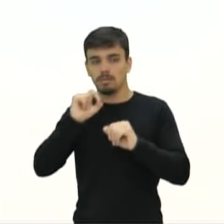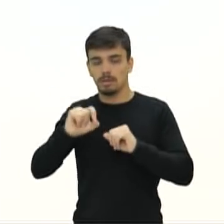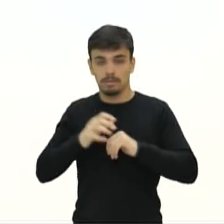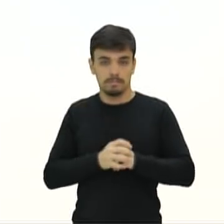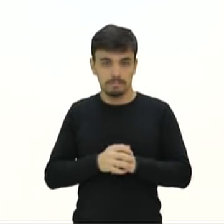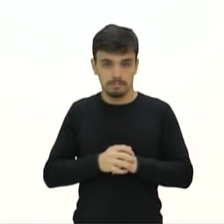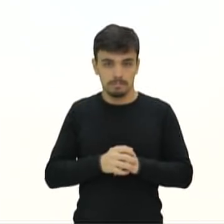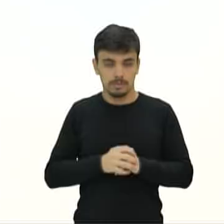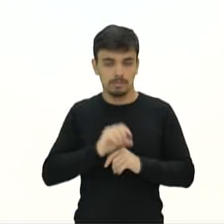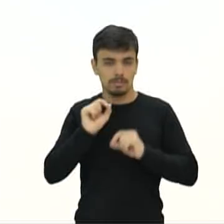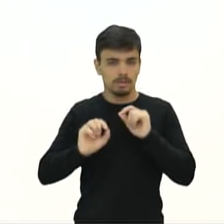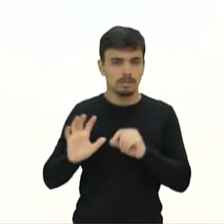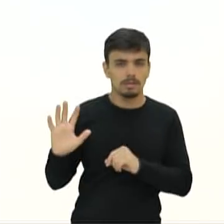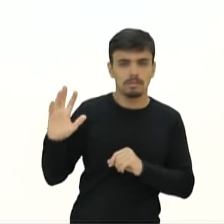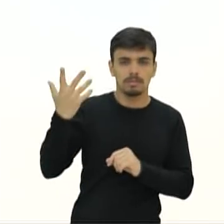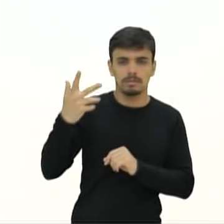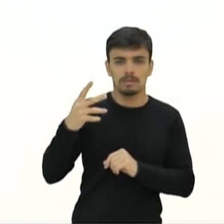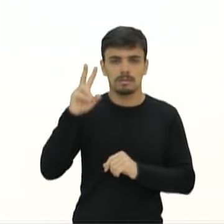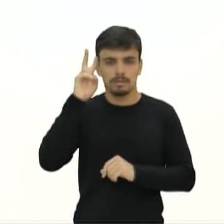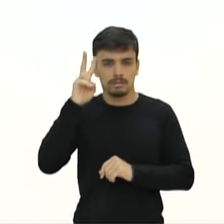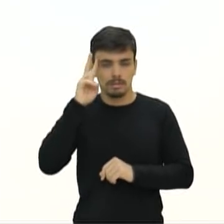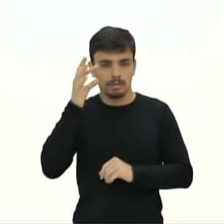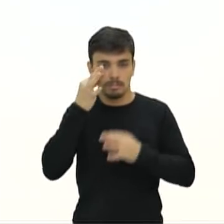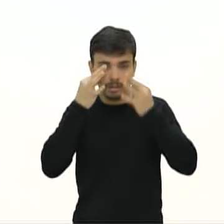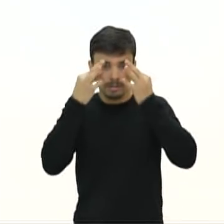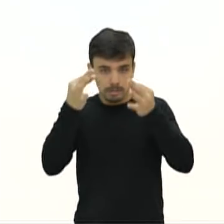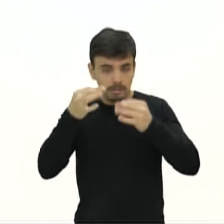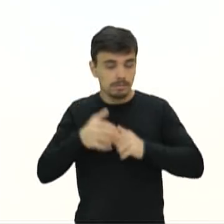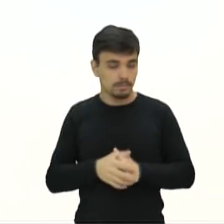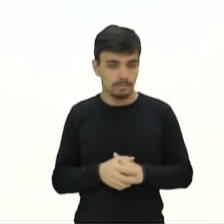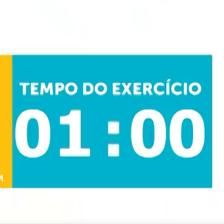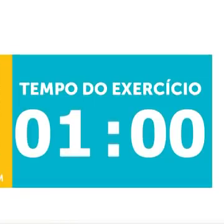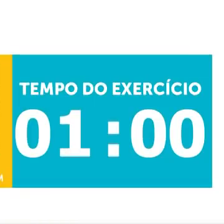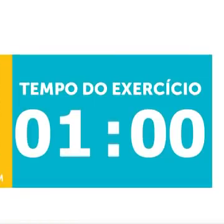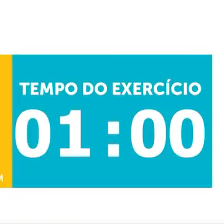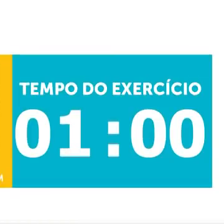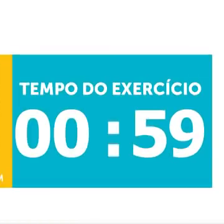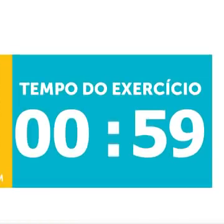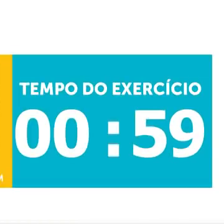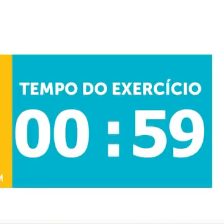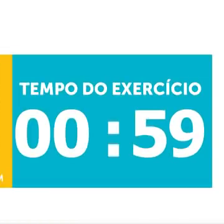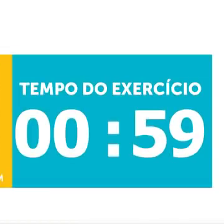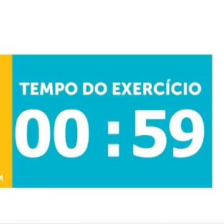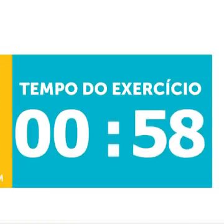o que está acontecendo nessa história. Presta atenção, vamos lá.